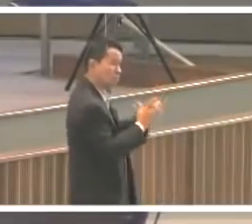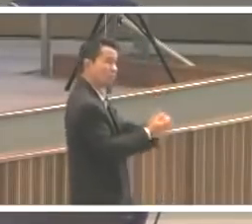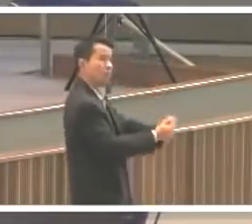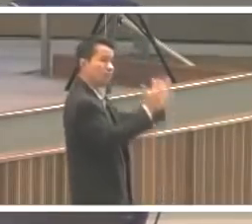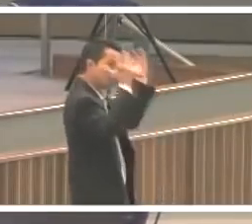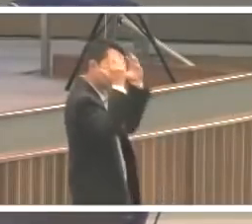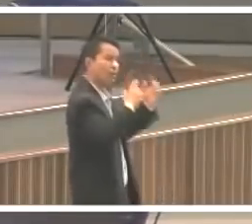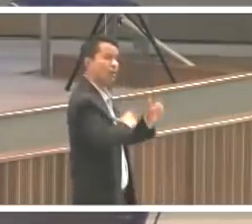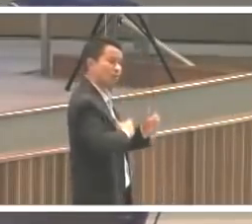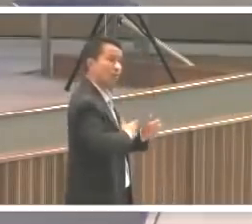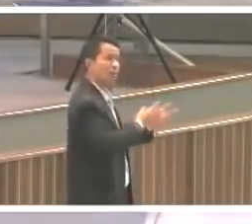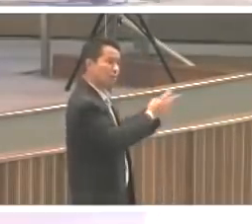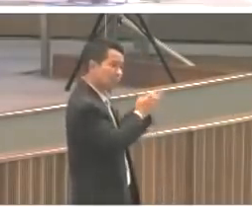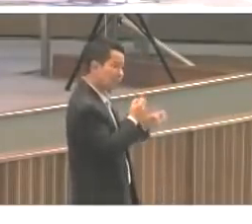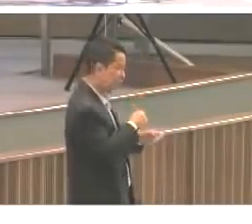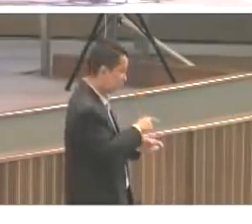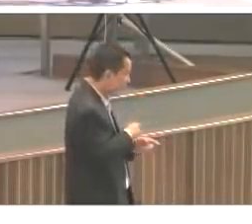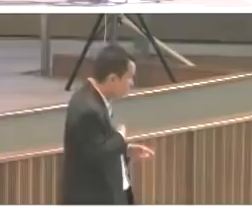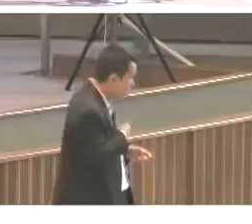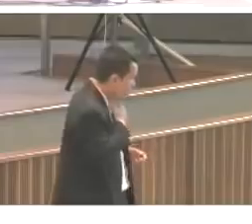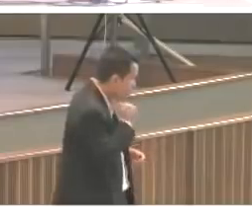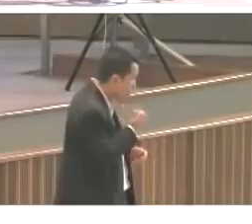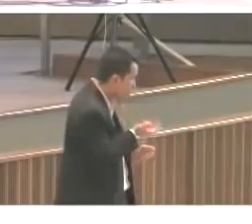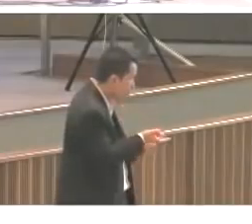que um morto não ressuscitou?